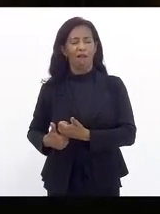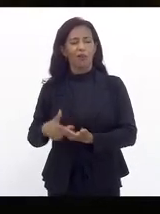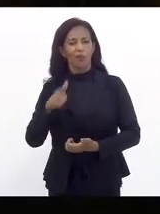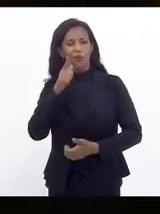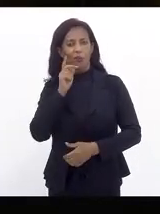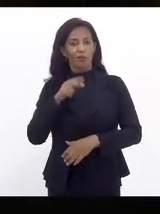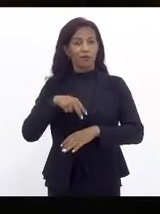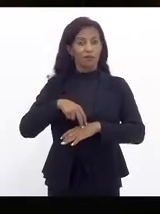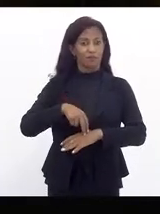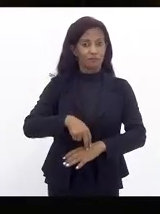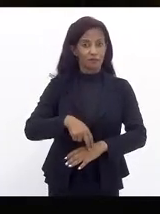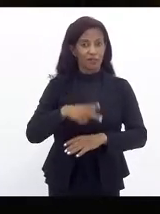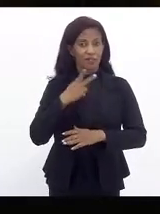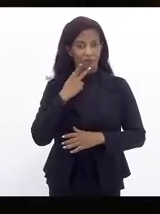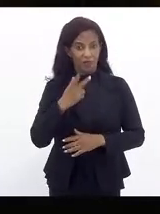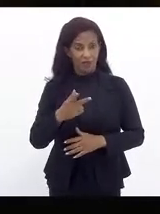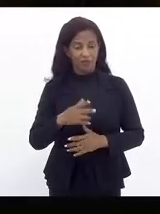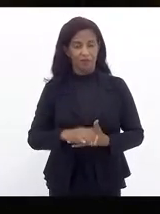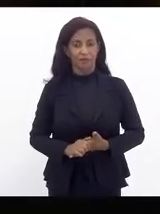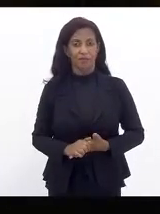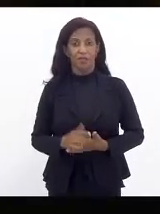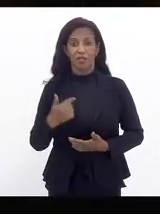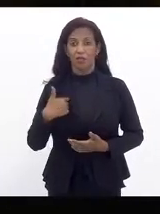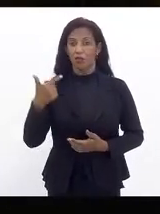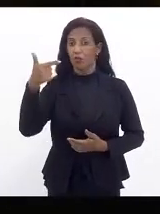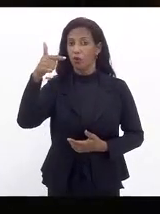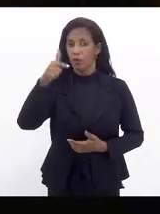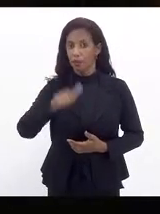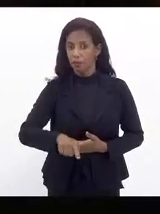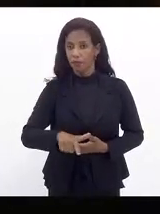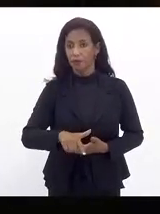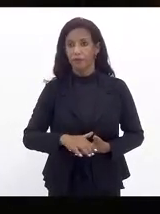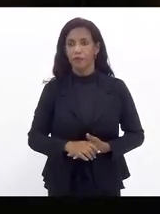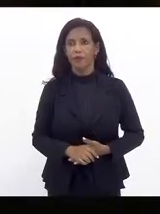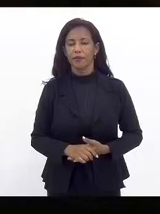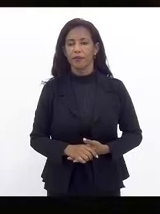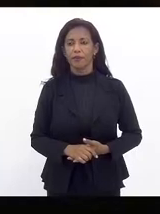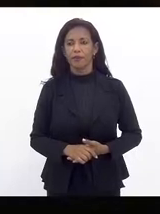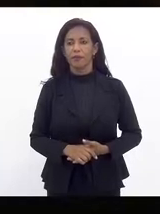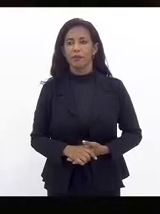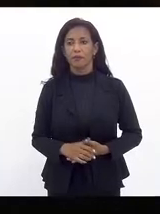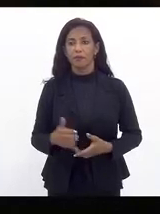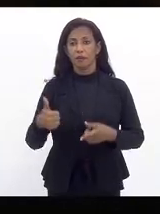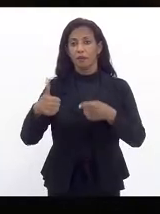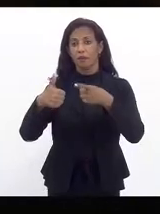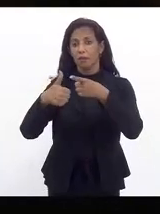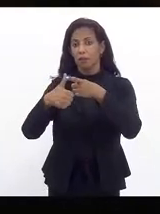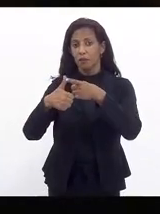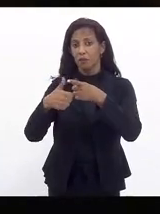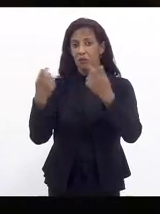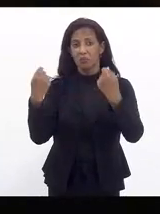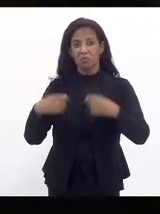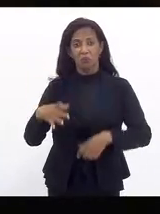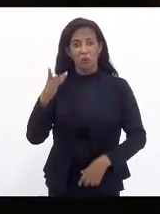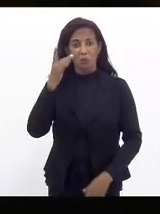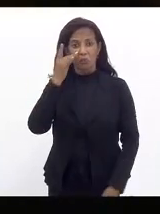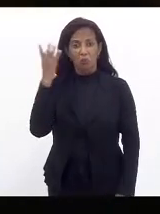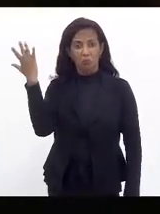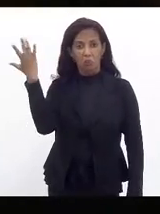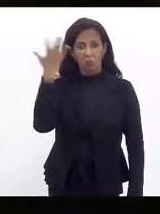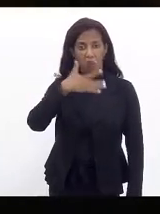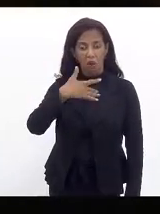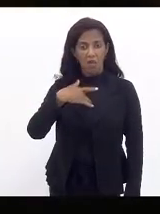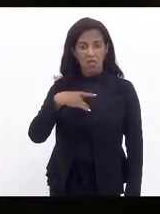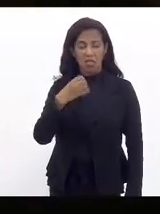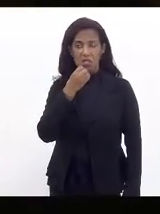palavra e deixei bem claro uma coisa, e vou repetir mais uma vez. Primeiro que eu não preciso provar para ninguém se eu